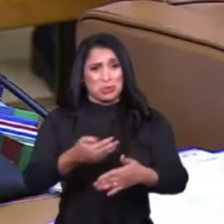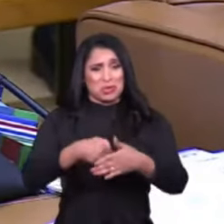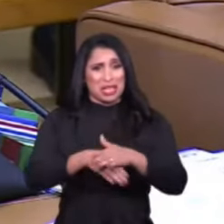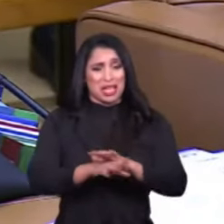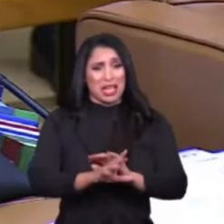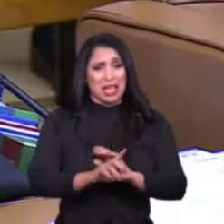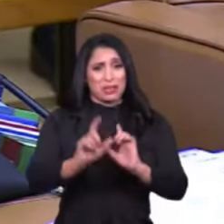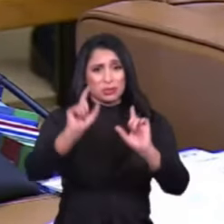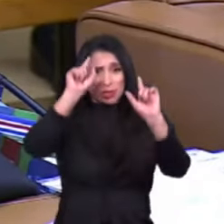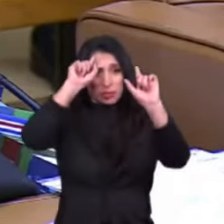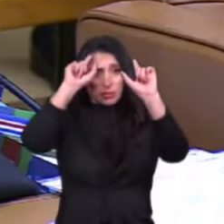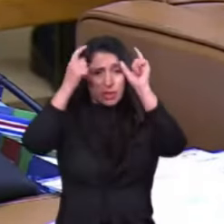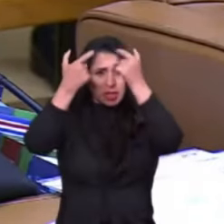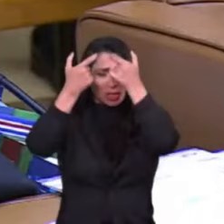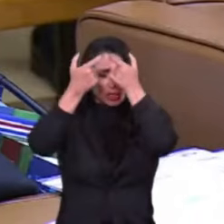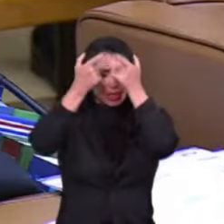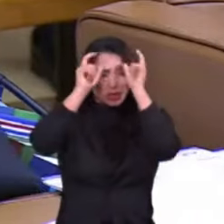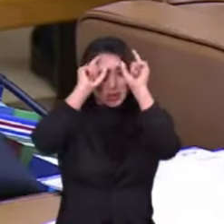mentais.